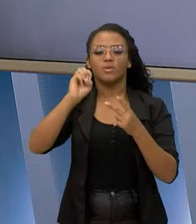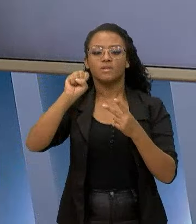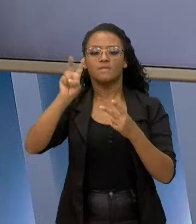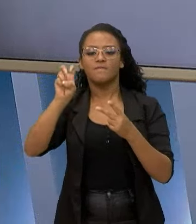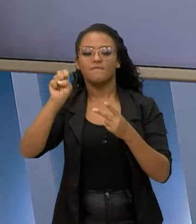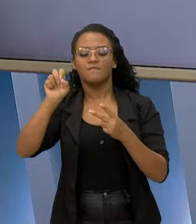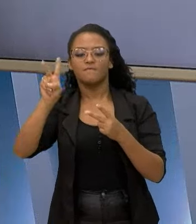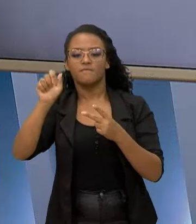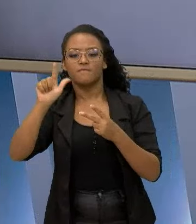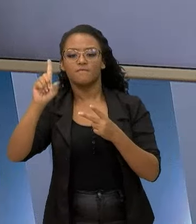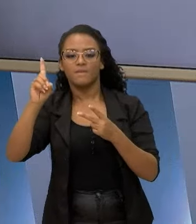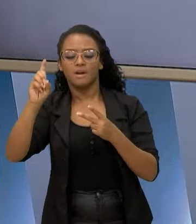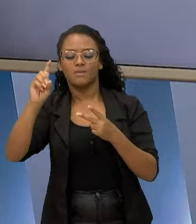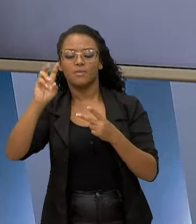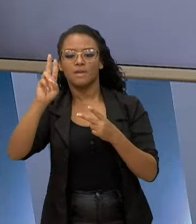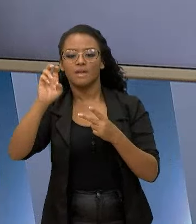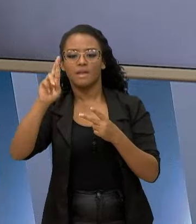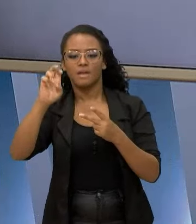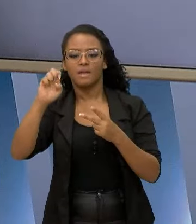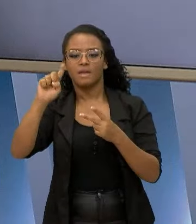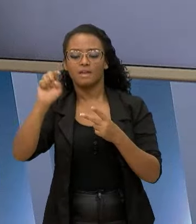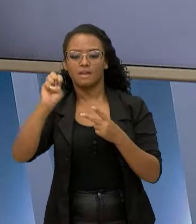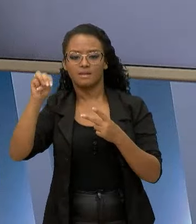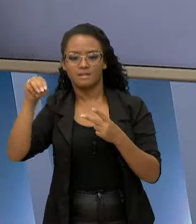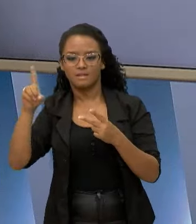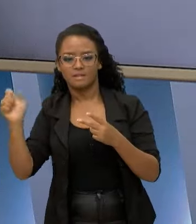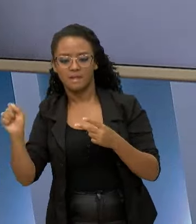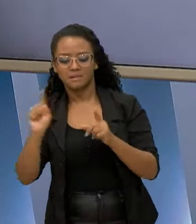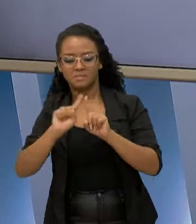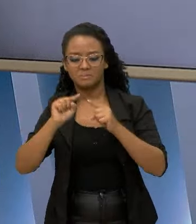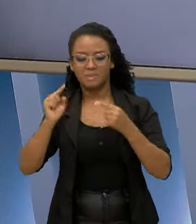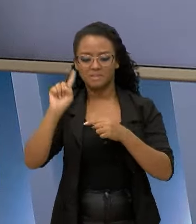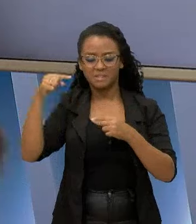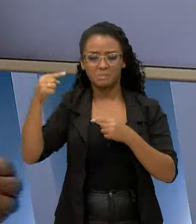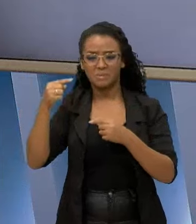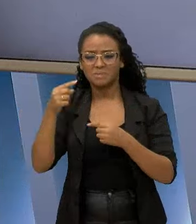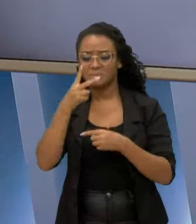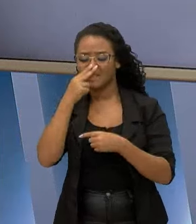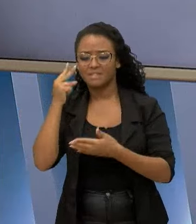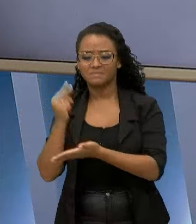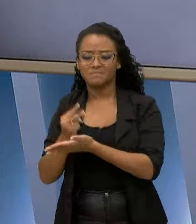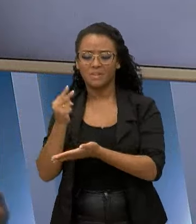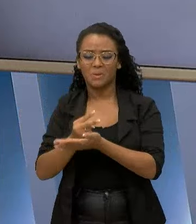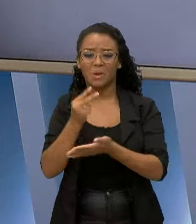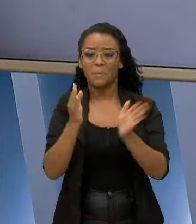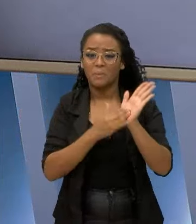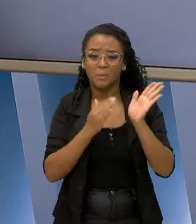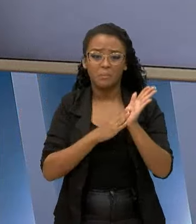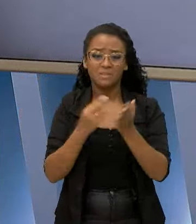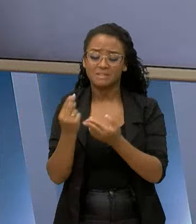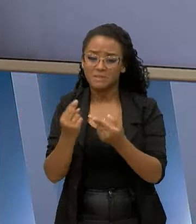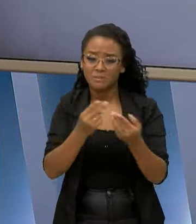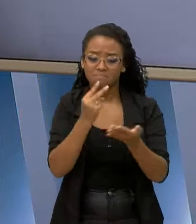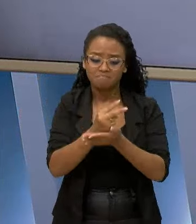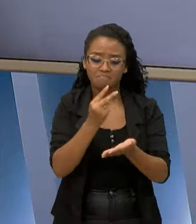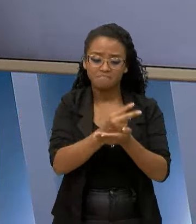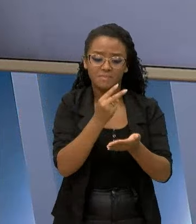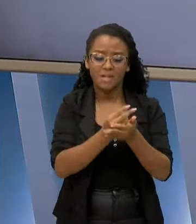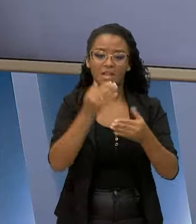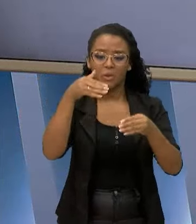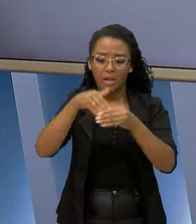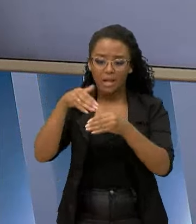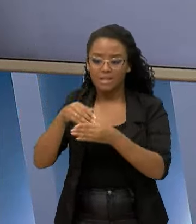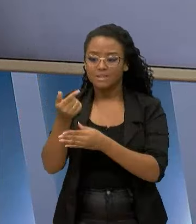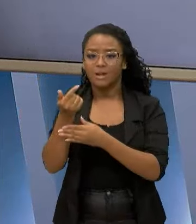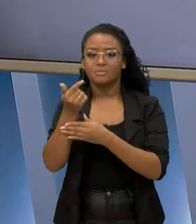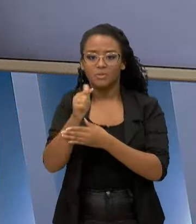grupo político que está aí. E eles fazem as mesmas propostas toda a eleição. Pode pegar. No programa de passado do